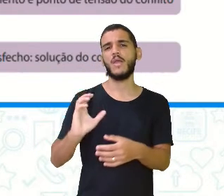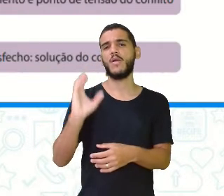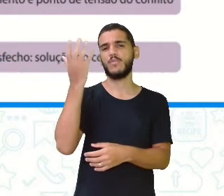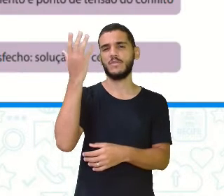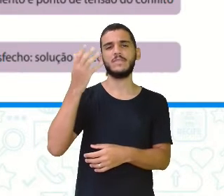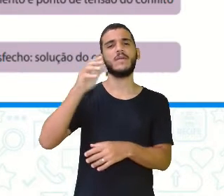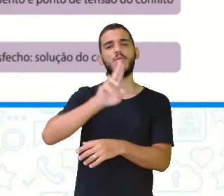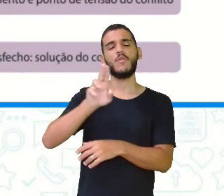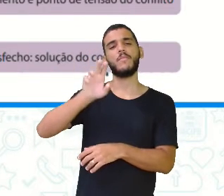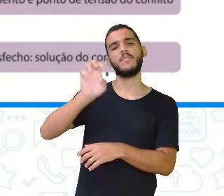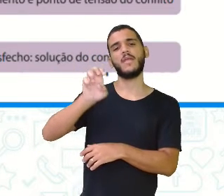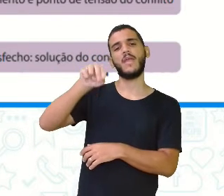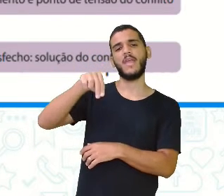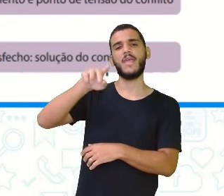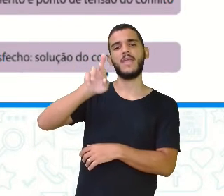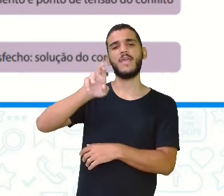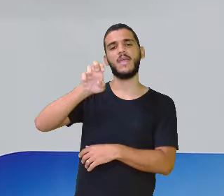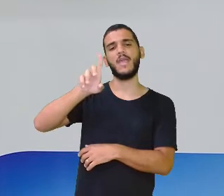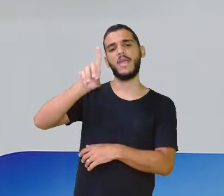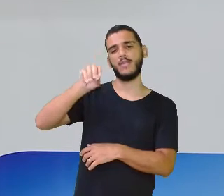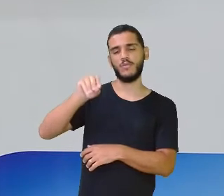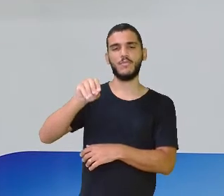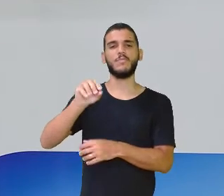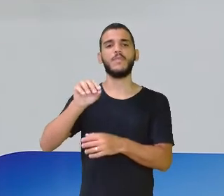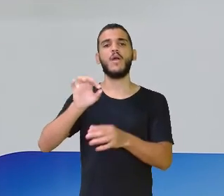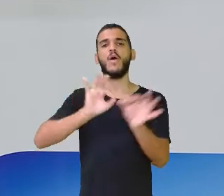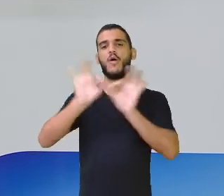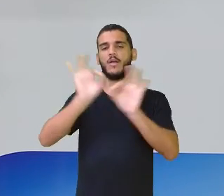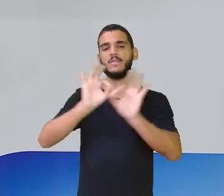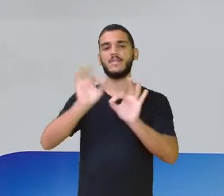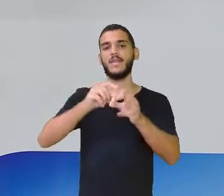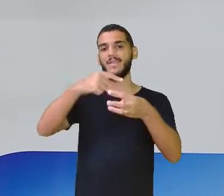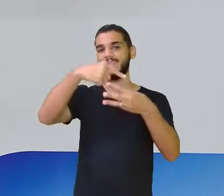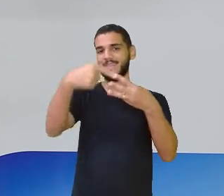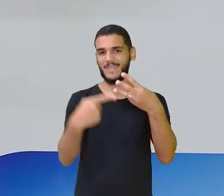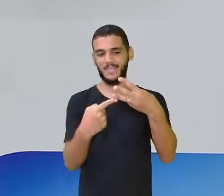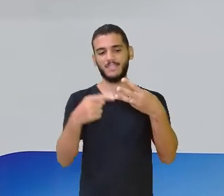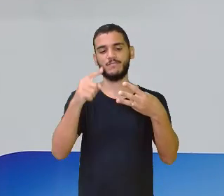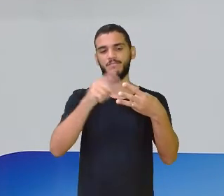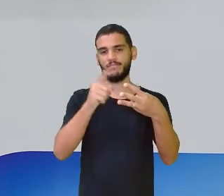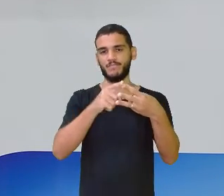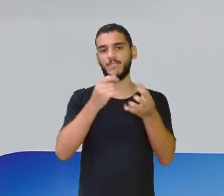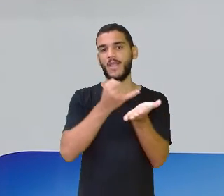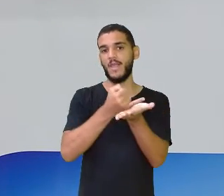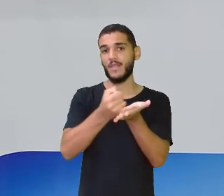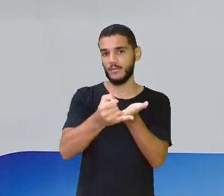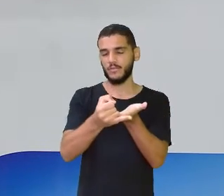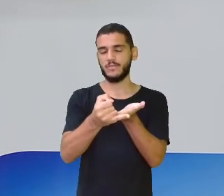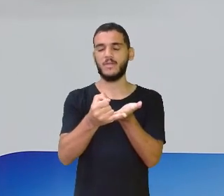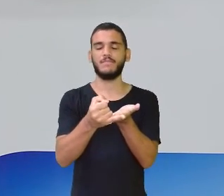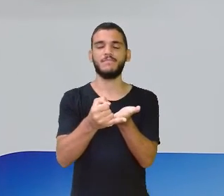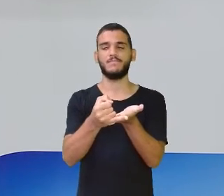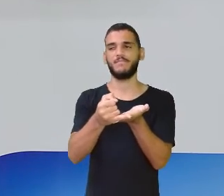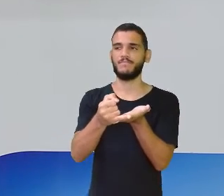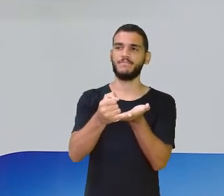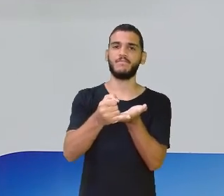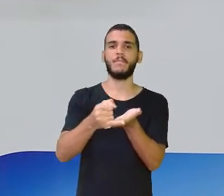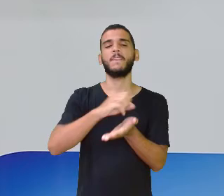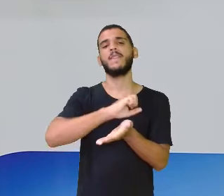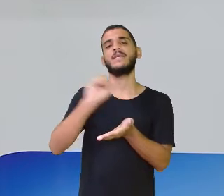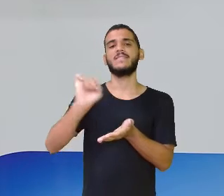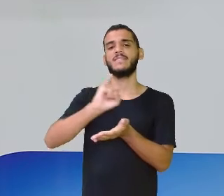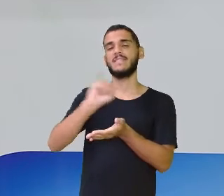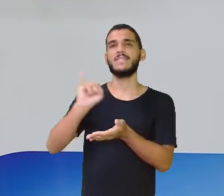se passar. Ele é dividido em 3 partes. Introdução. Se eu fosse, como a gente brincou no início da aula, colocar isso para